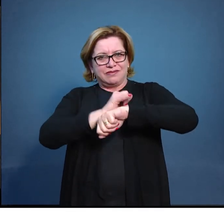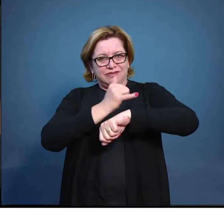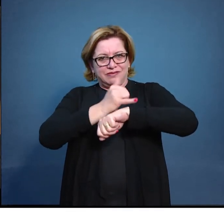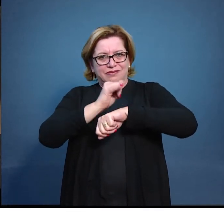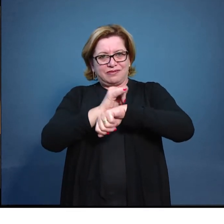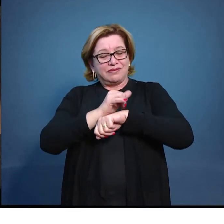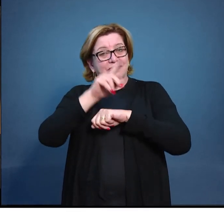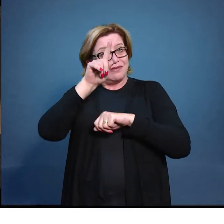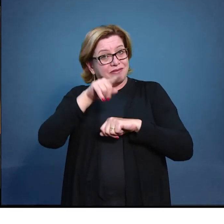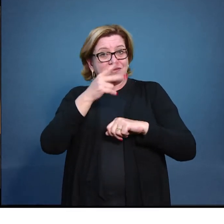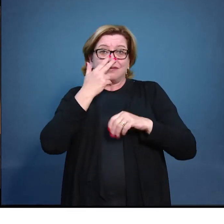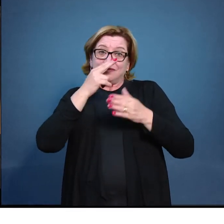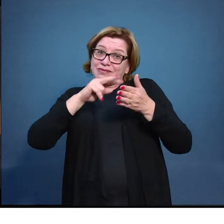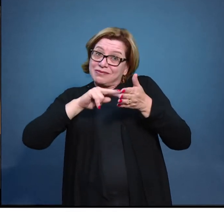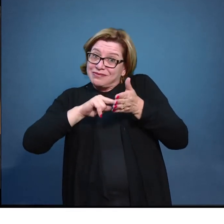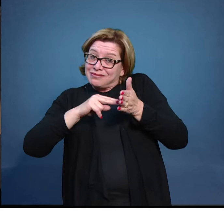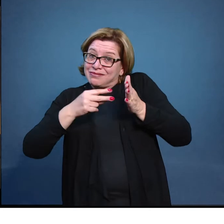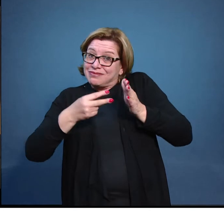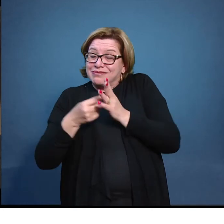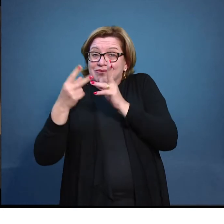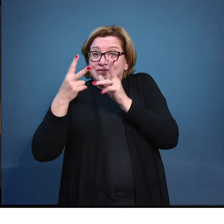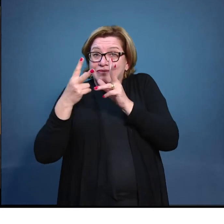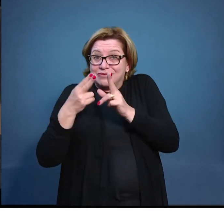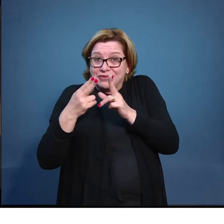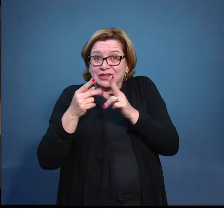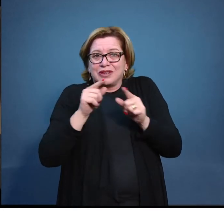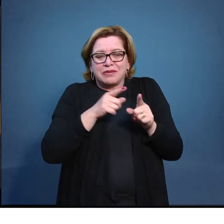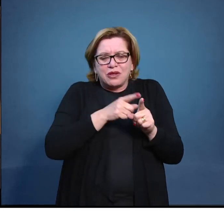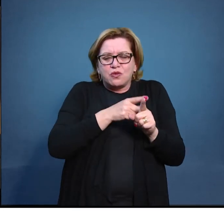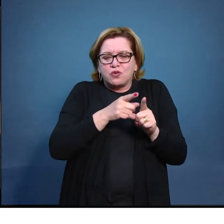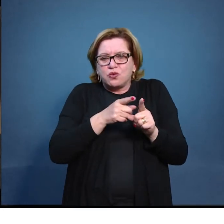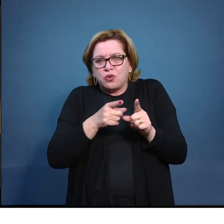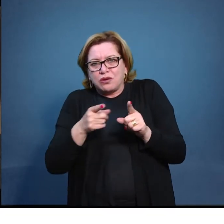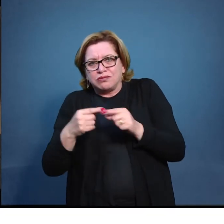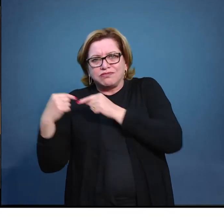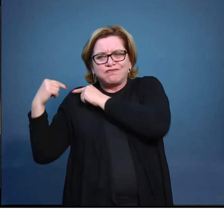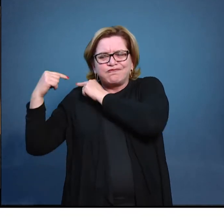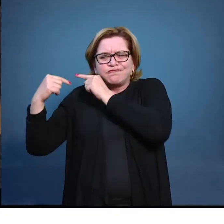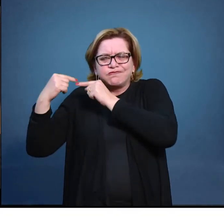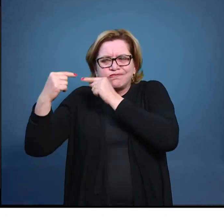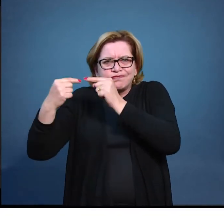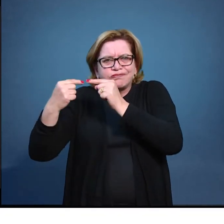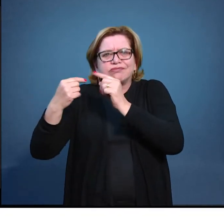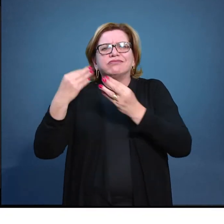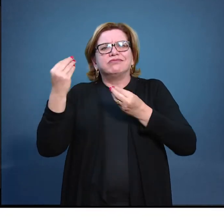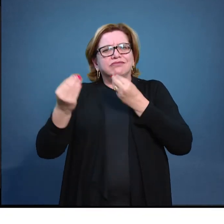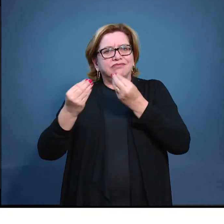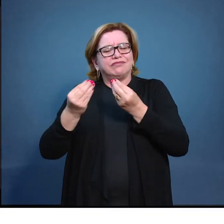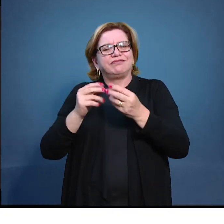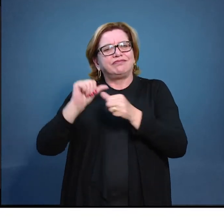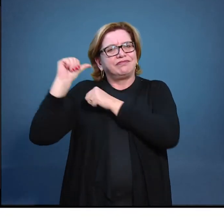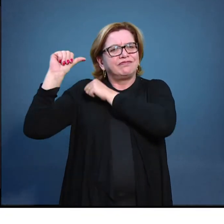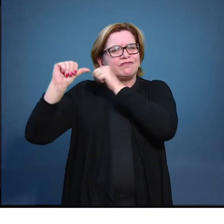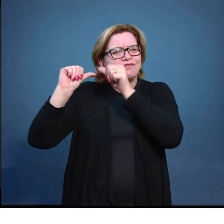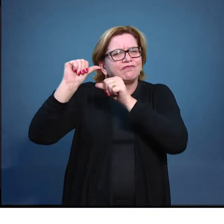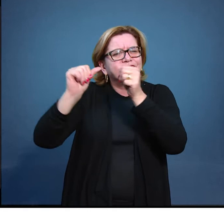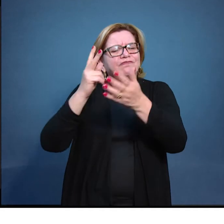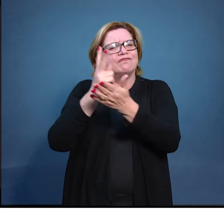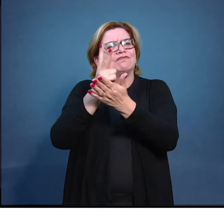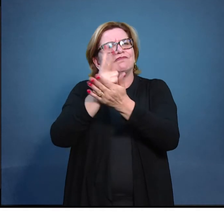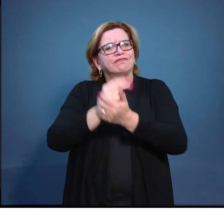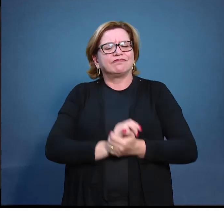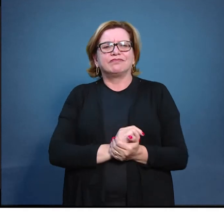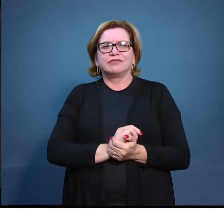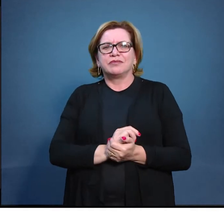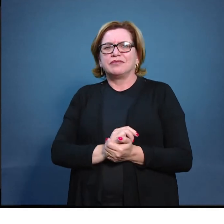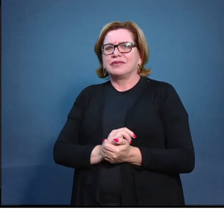considerados sinônimos, mas numa continuidade. E eles são delimitados na linha do tempo de uma organização. Tá